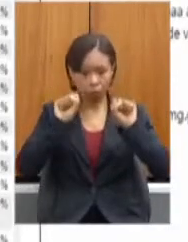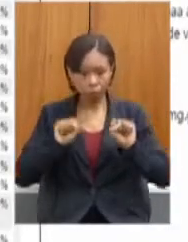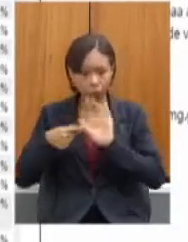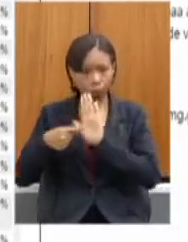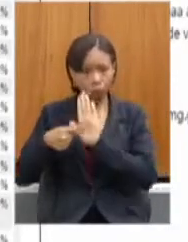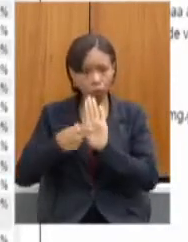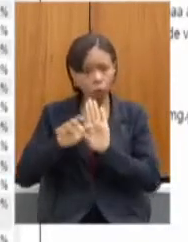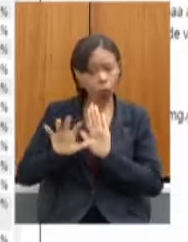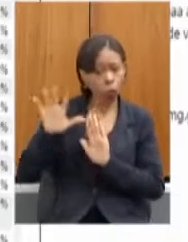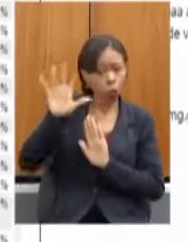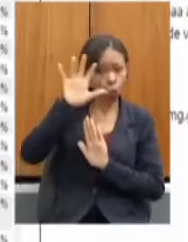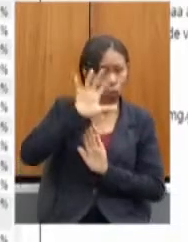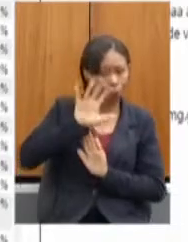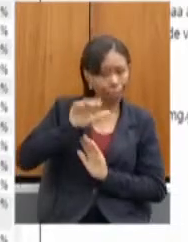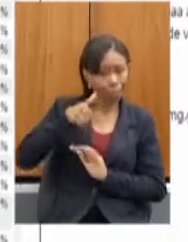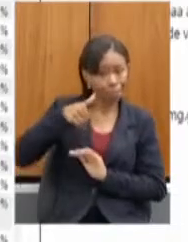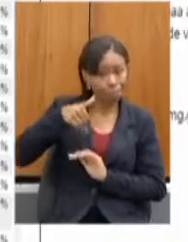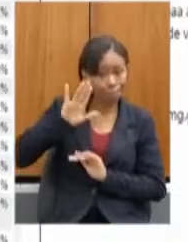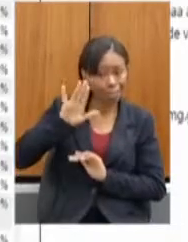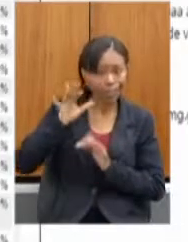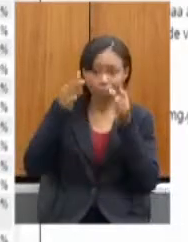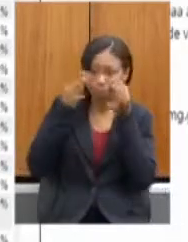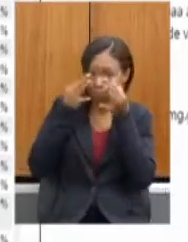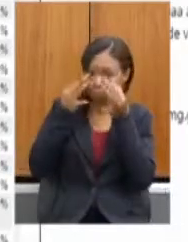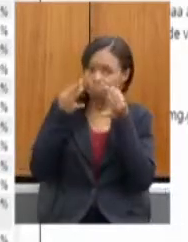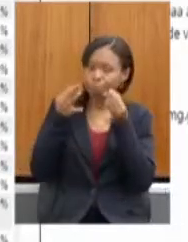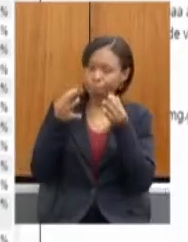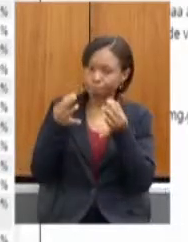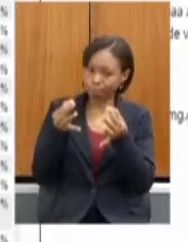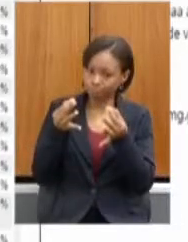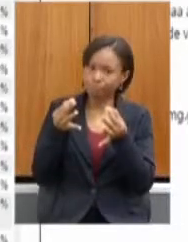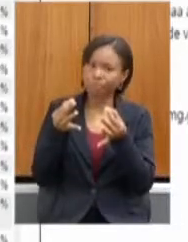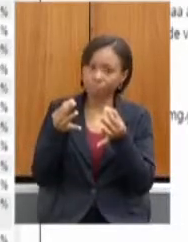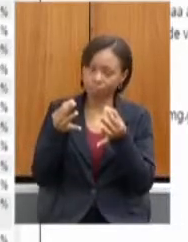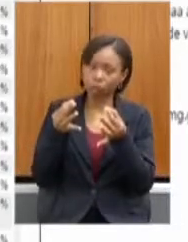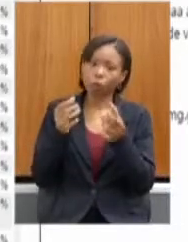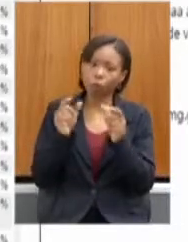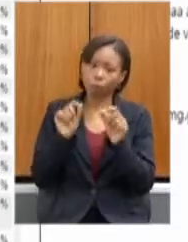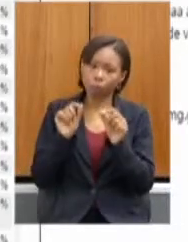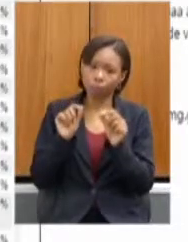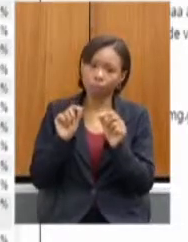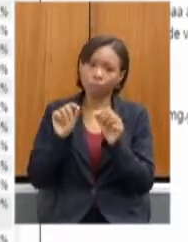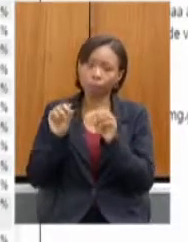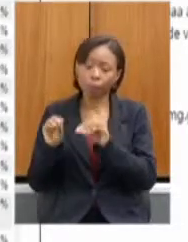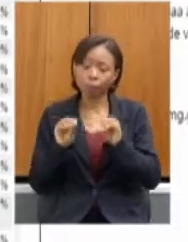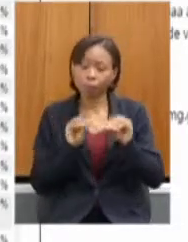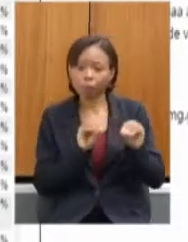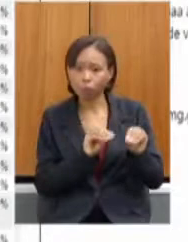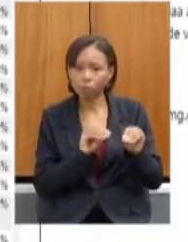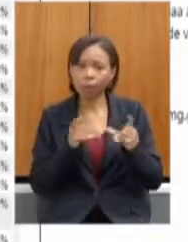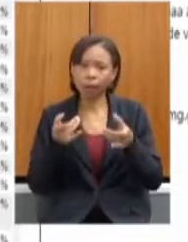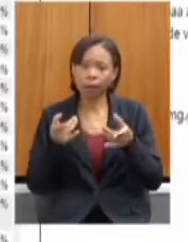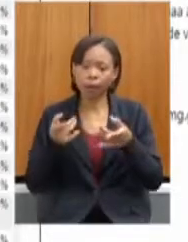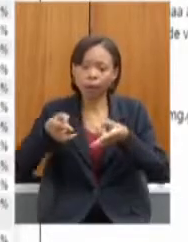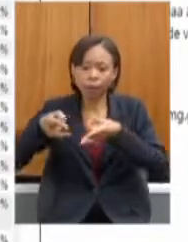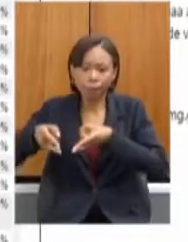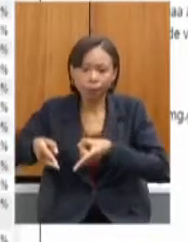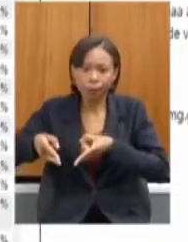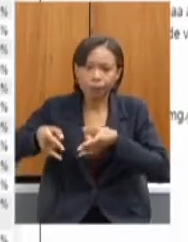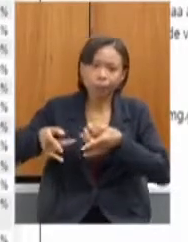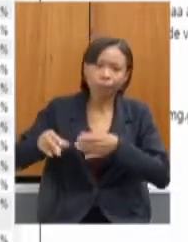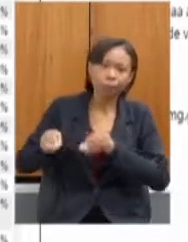que nós temos que ficar mais atento para o redistribuir a regulação dos pacientes ou tomar intervenção